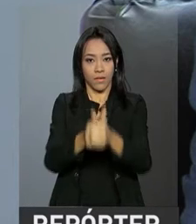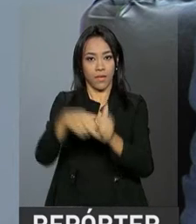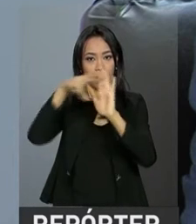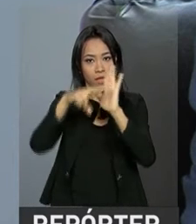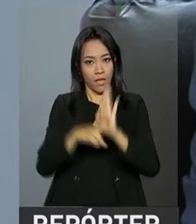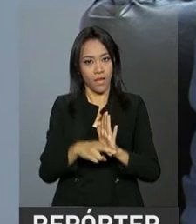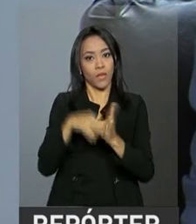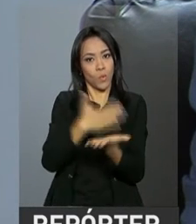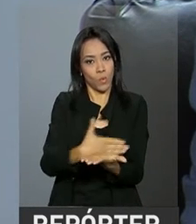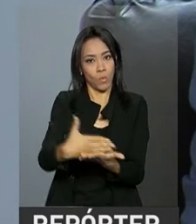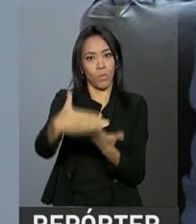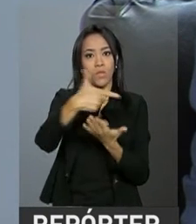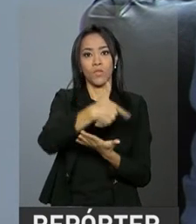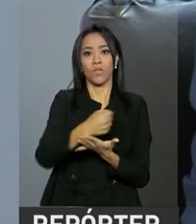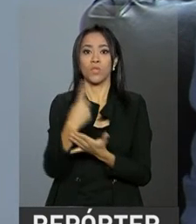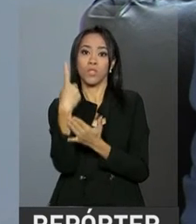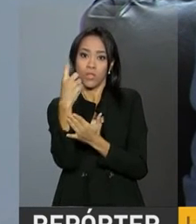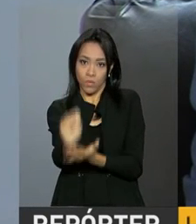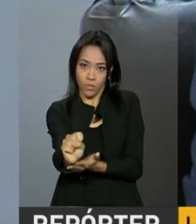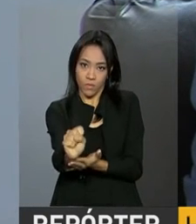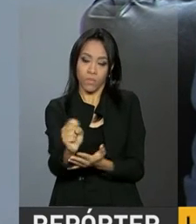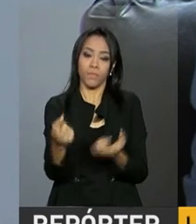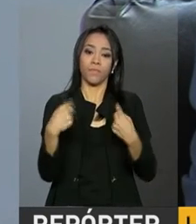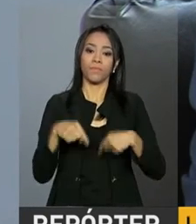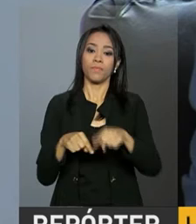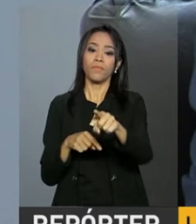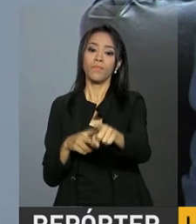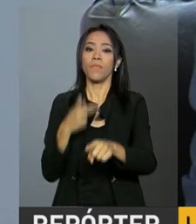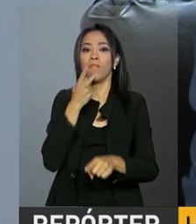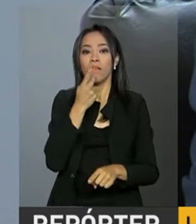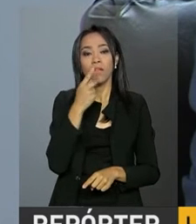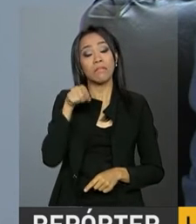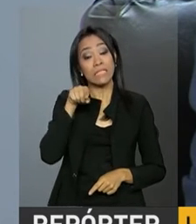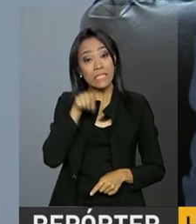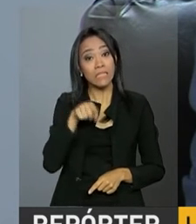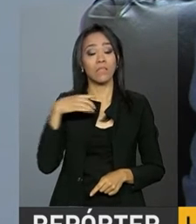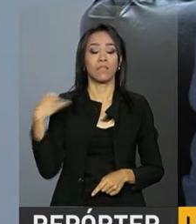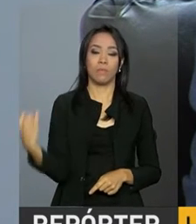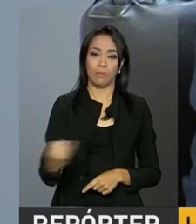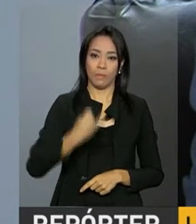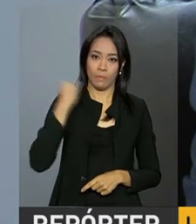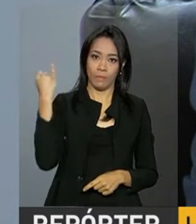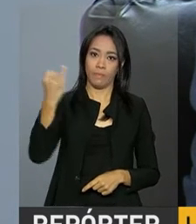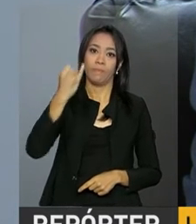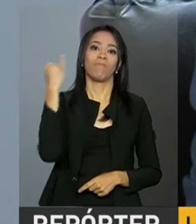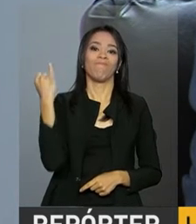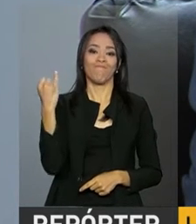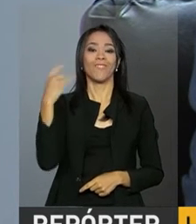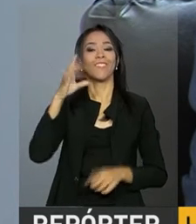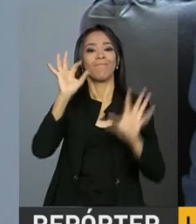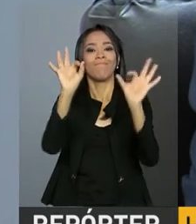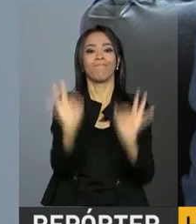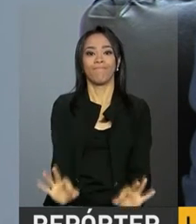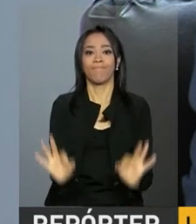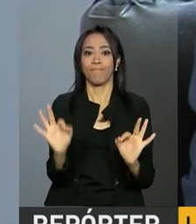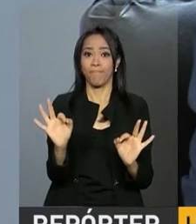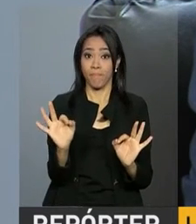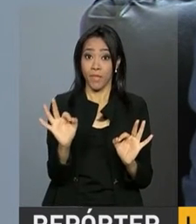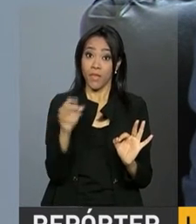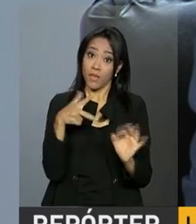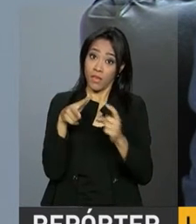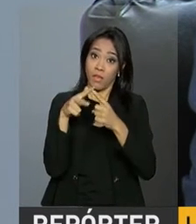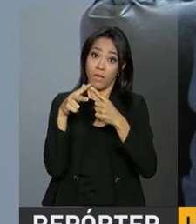2018. É uma vitória da maior importância e que sinaliza, de fato, que o